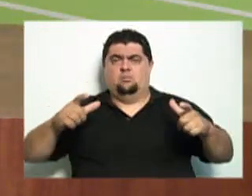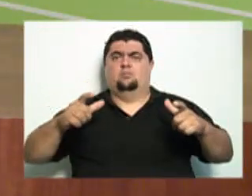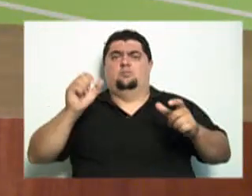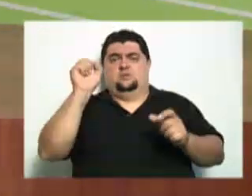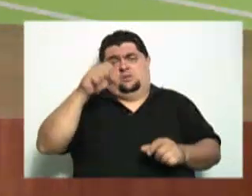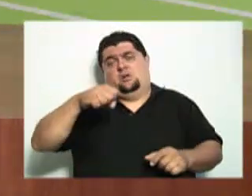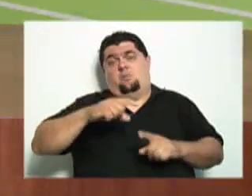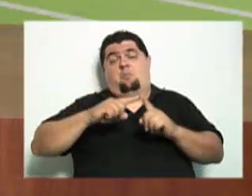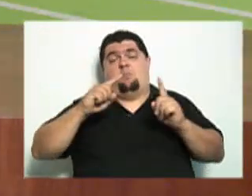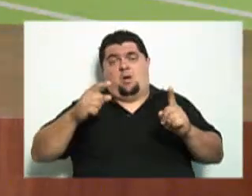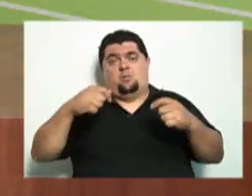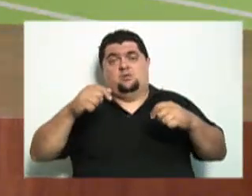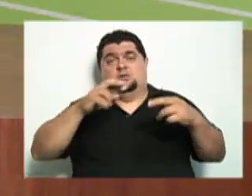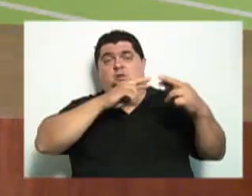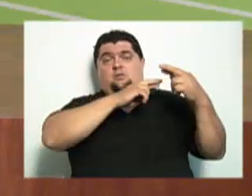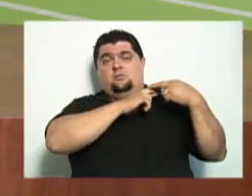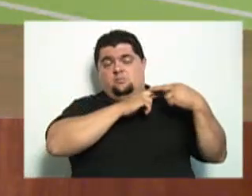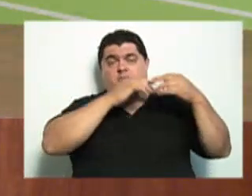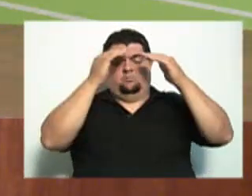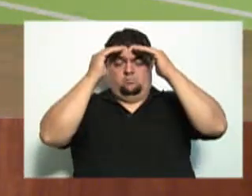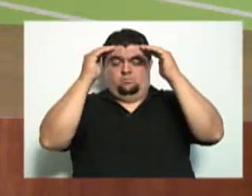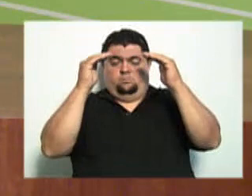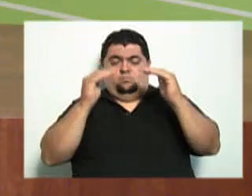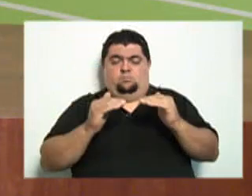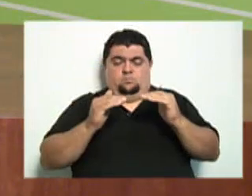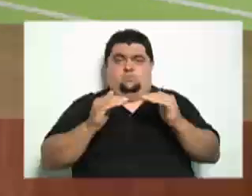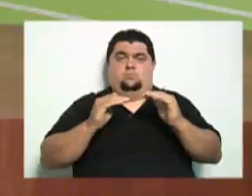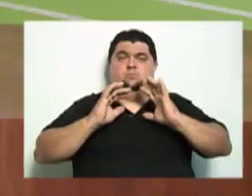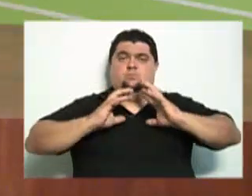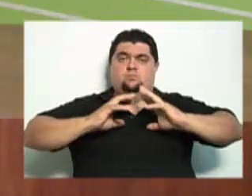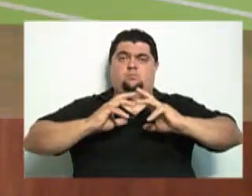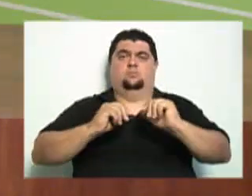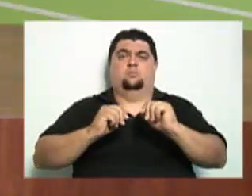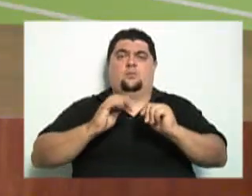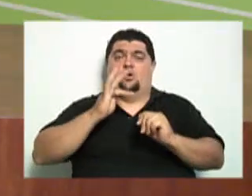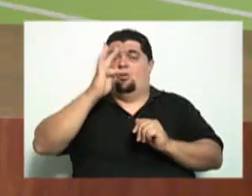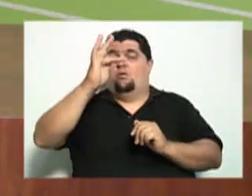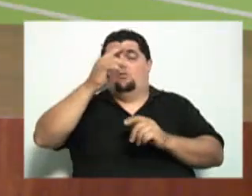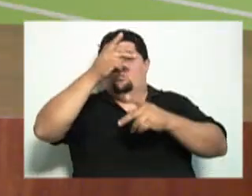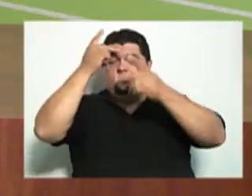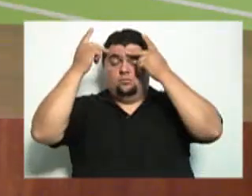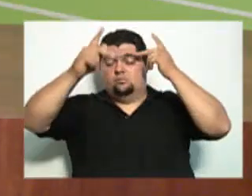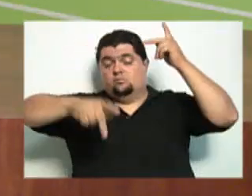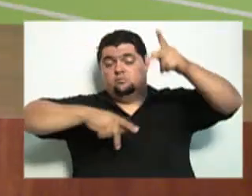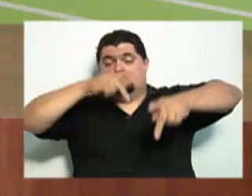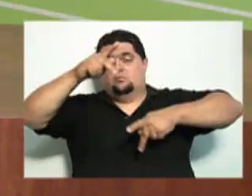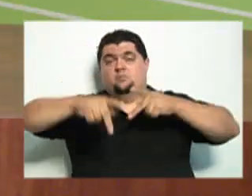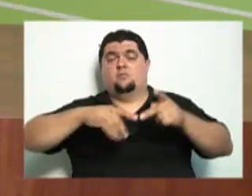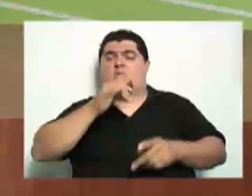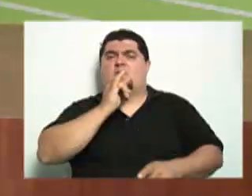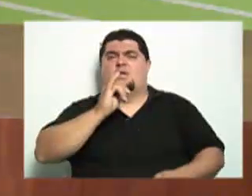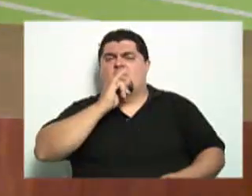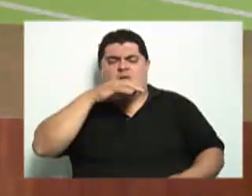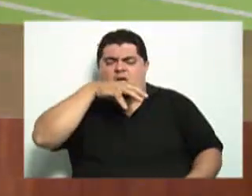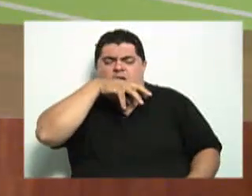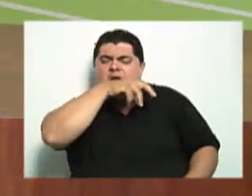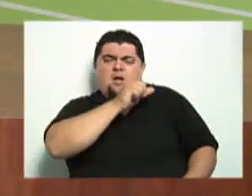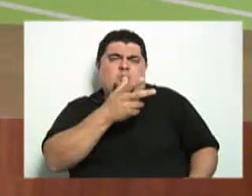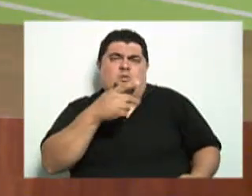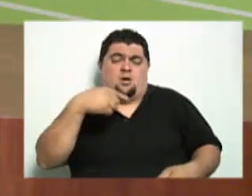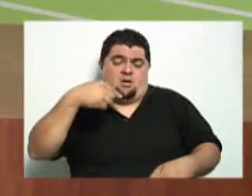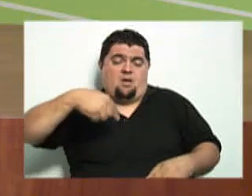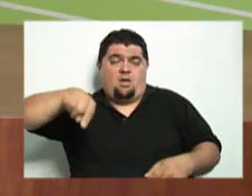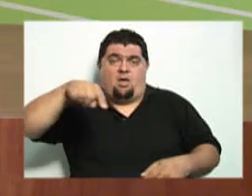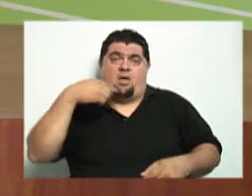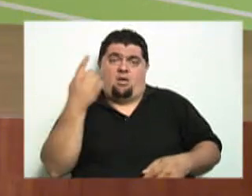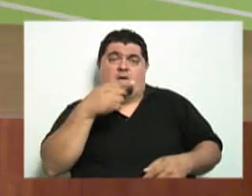sim, mas com respeito aos recursos naturais e ao futuro das populações. Um exemplo bem prático na nossa região, em